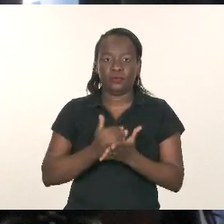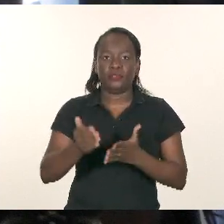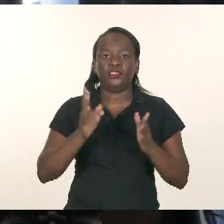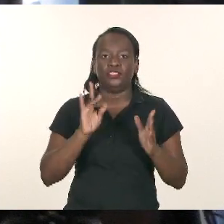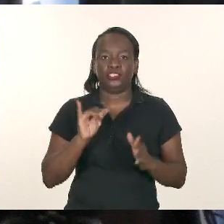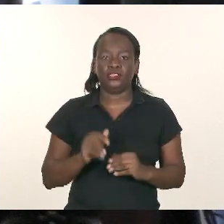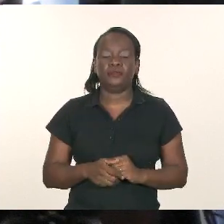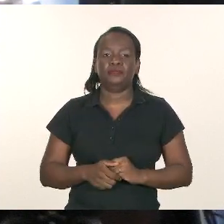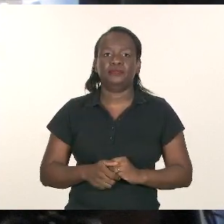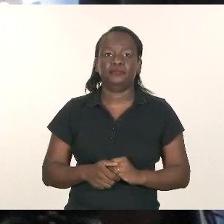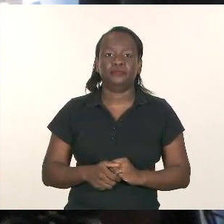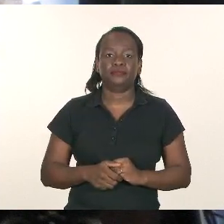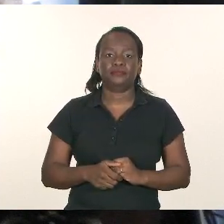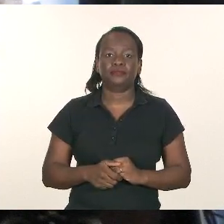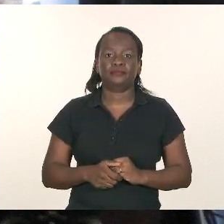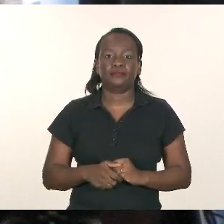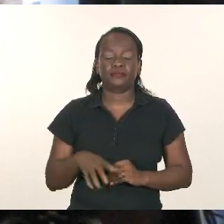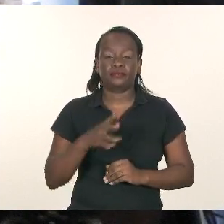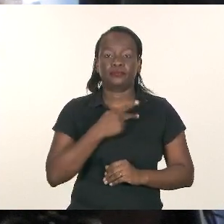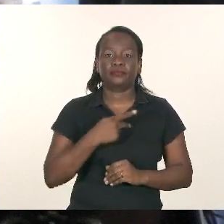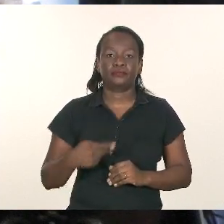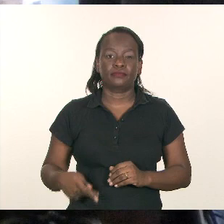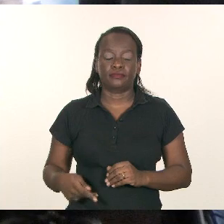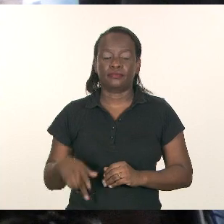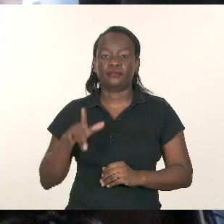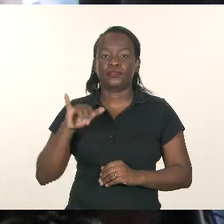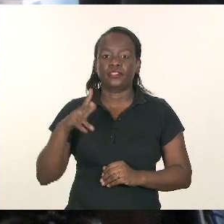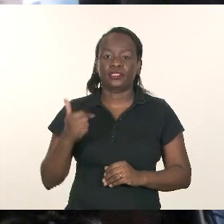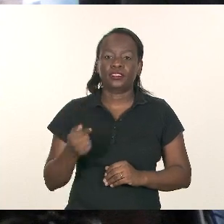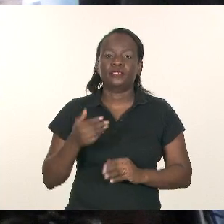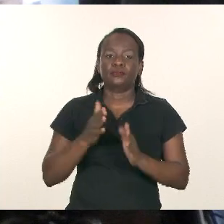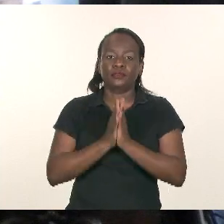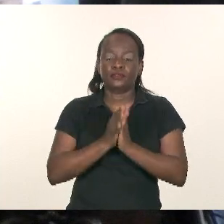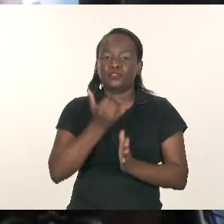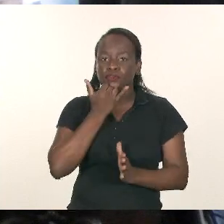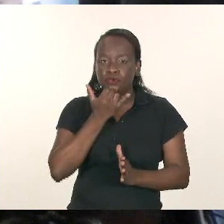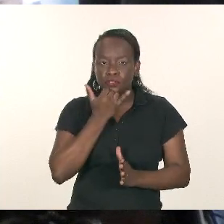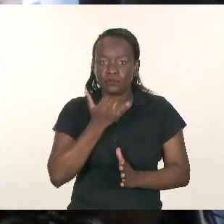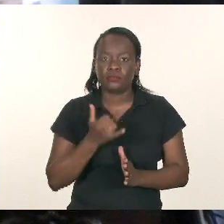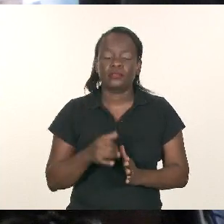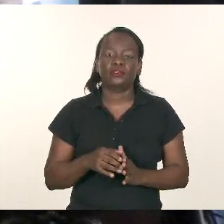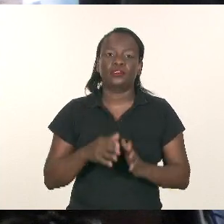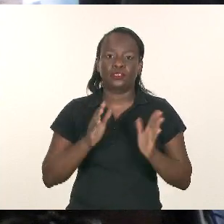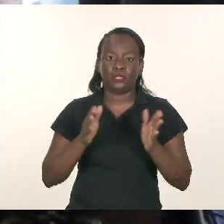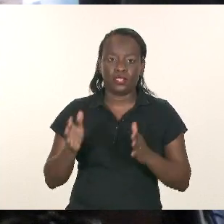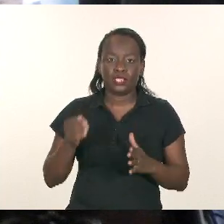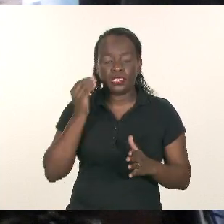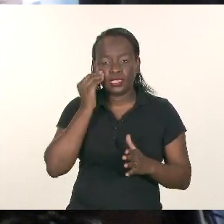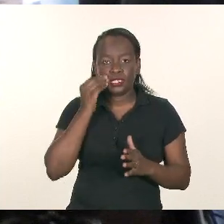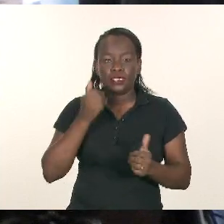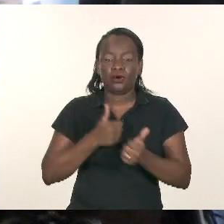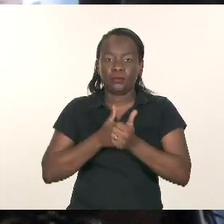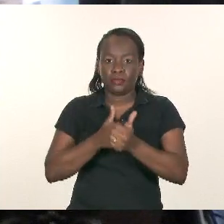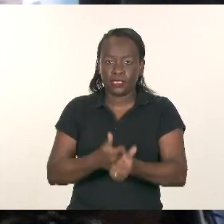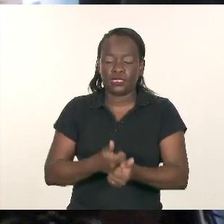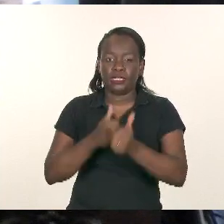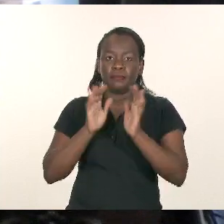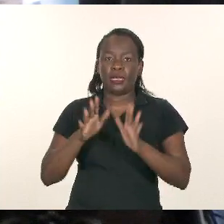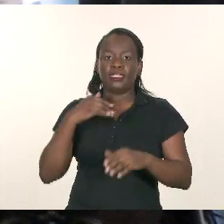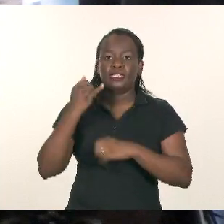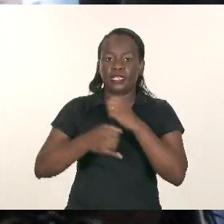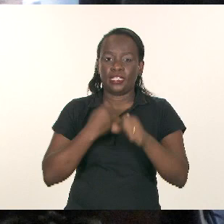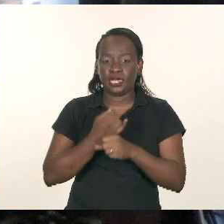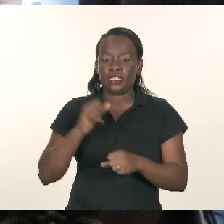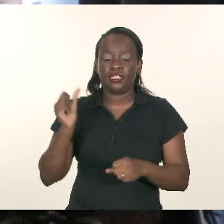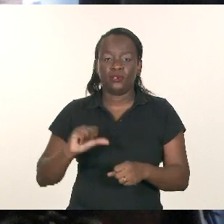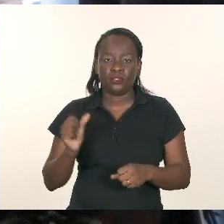dia. Presidente, Sim, uma Luciano. questão de ordem, peço desculpa que eu estou tentando acompanhar, mas a minha internet